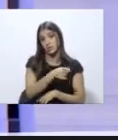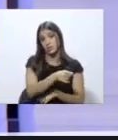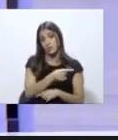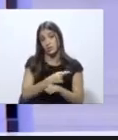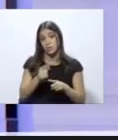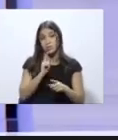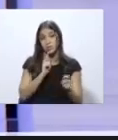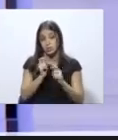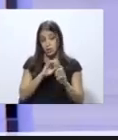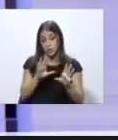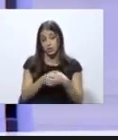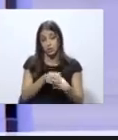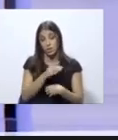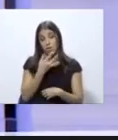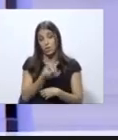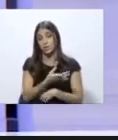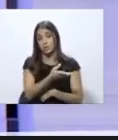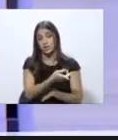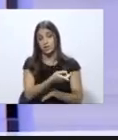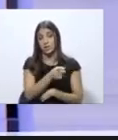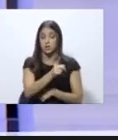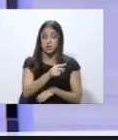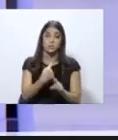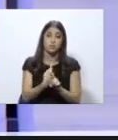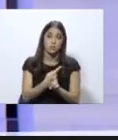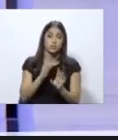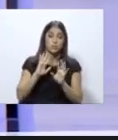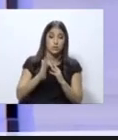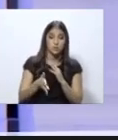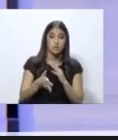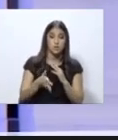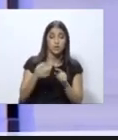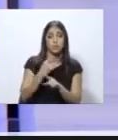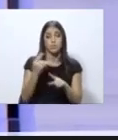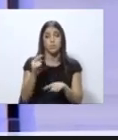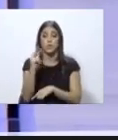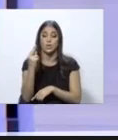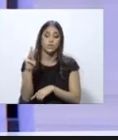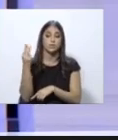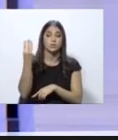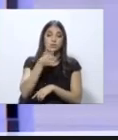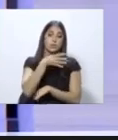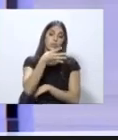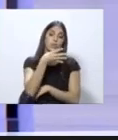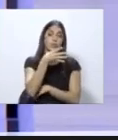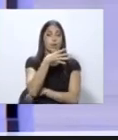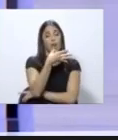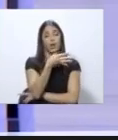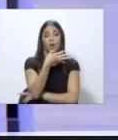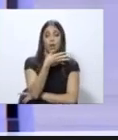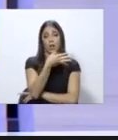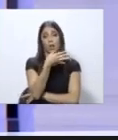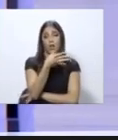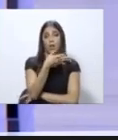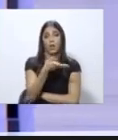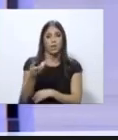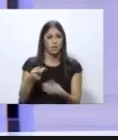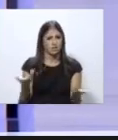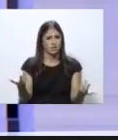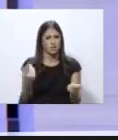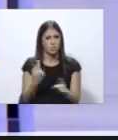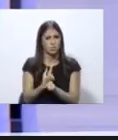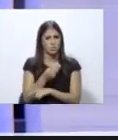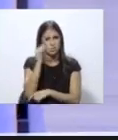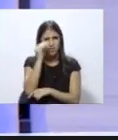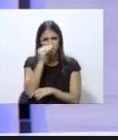permitem. Permitem que este tipo de coisas aconteçam, que vão, dois ou três comentadores vão para a televisão debitar fake news,